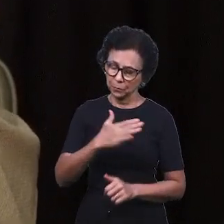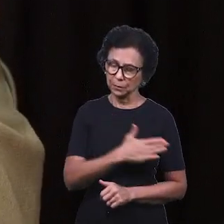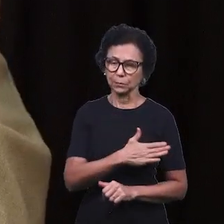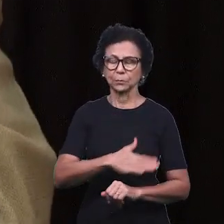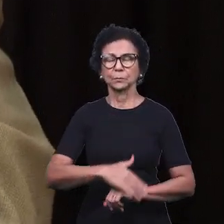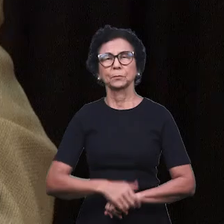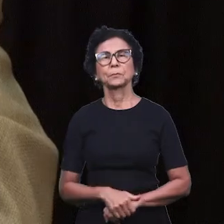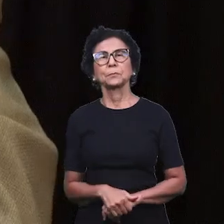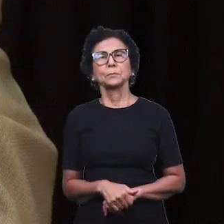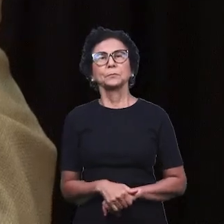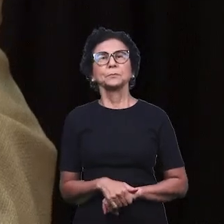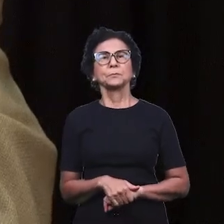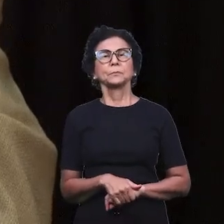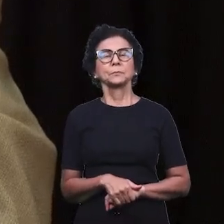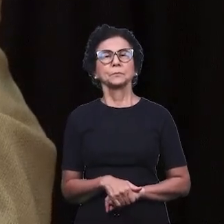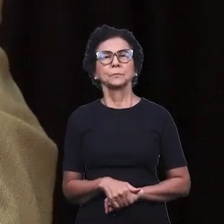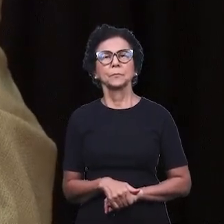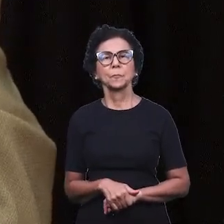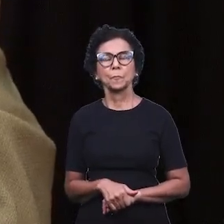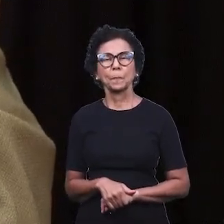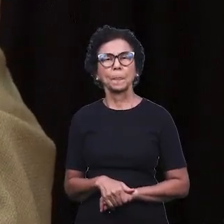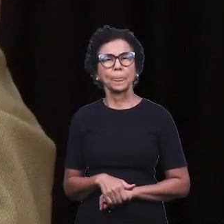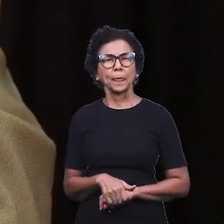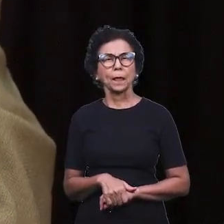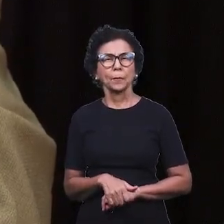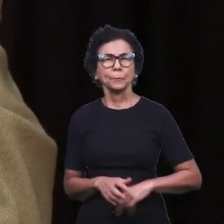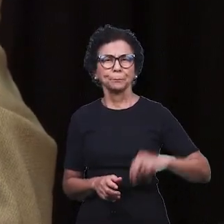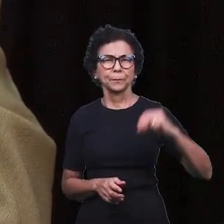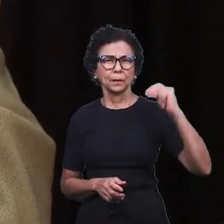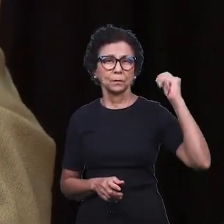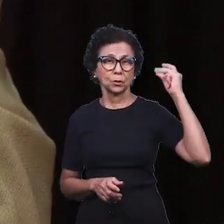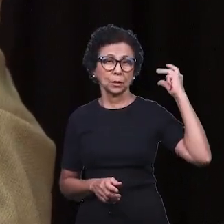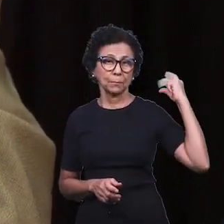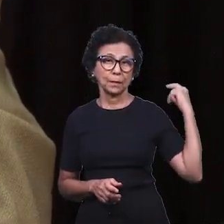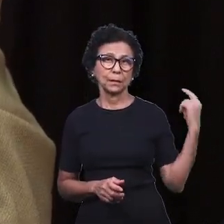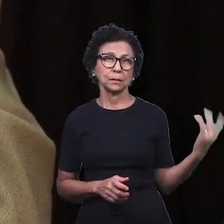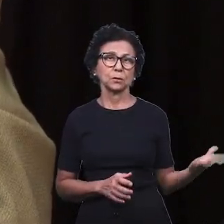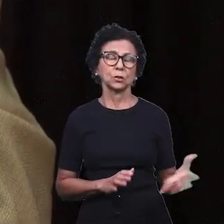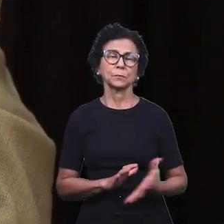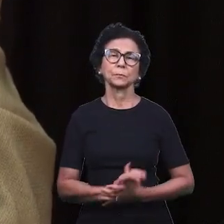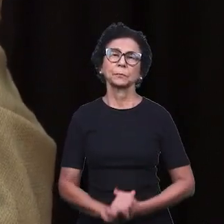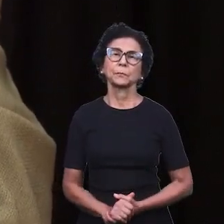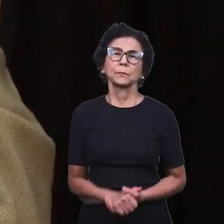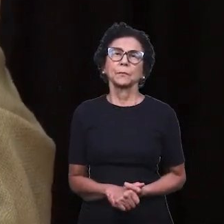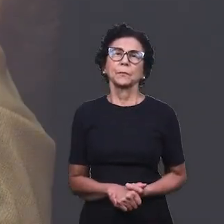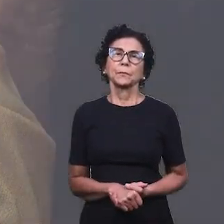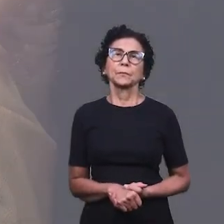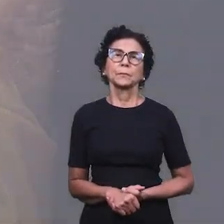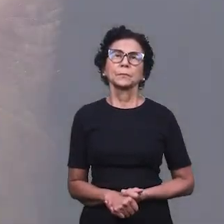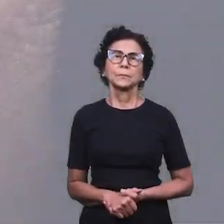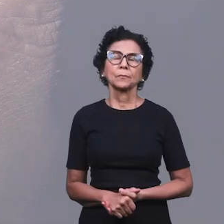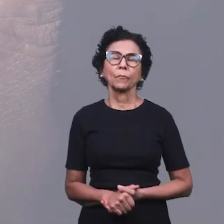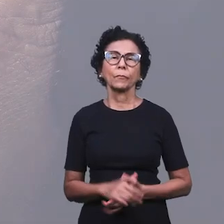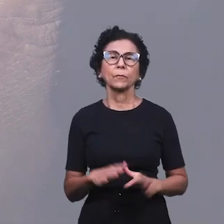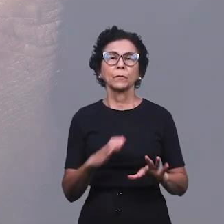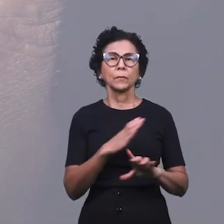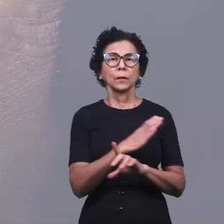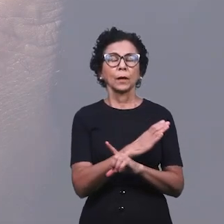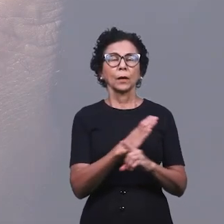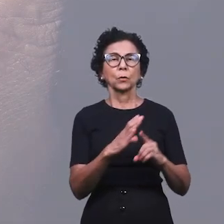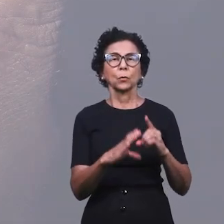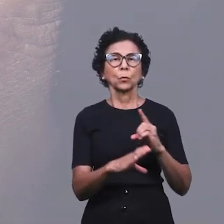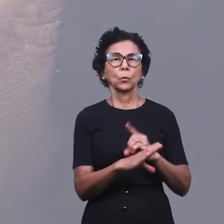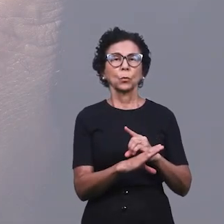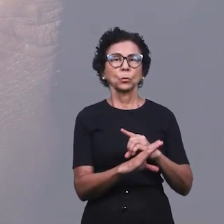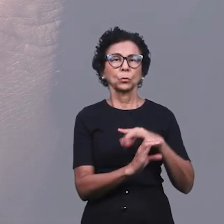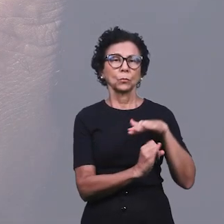aqui muito importante. Naquela época, o culto era formal. Hoje, fazemos tudo